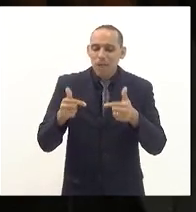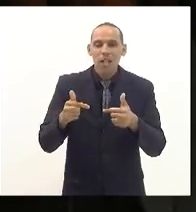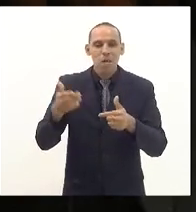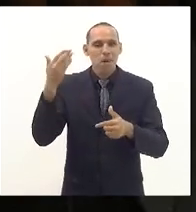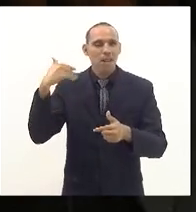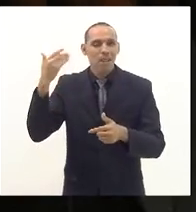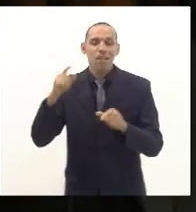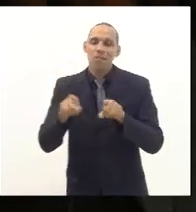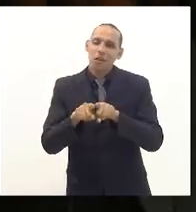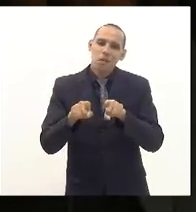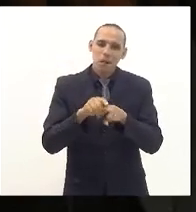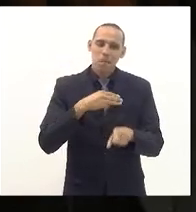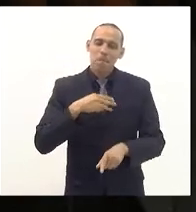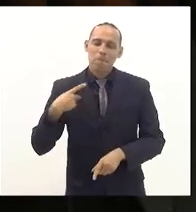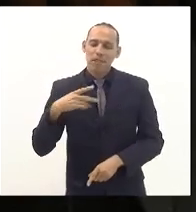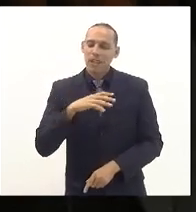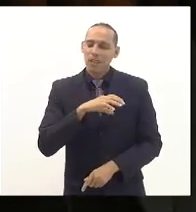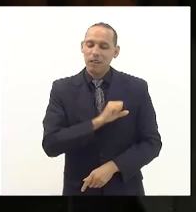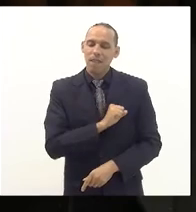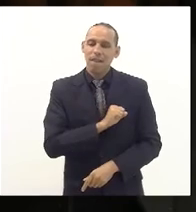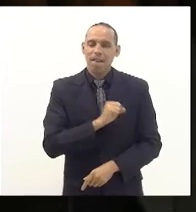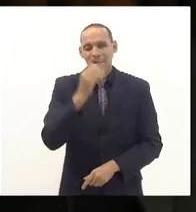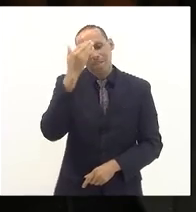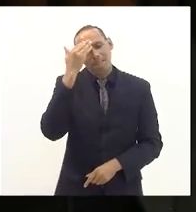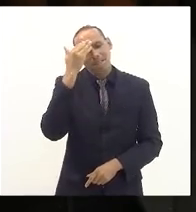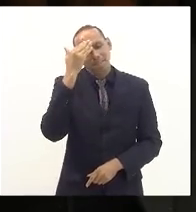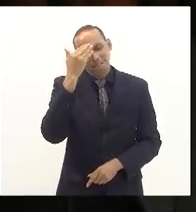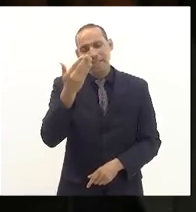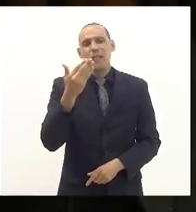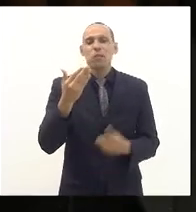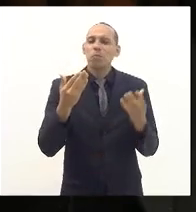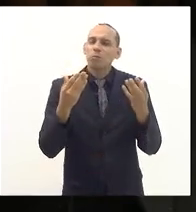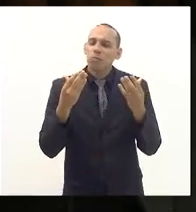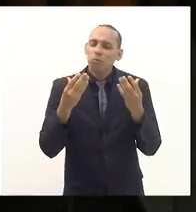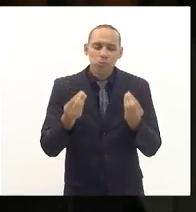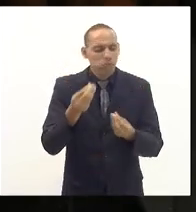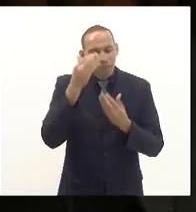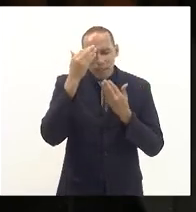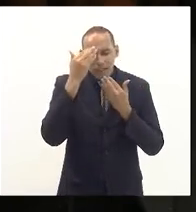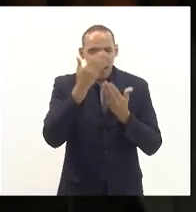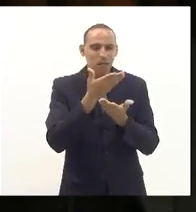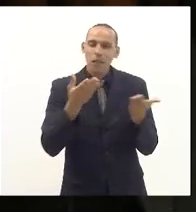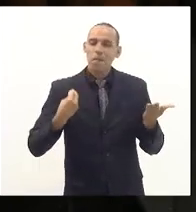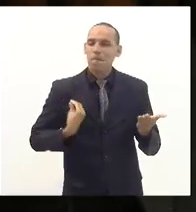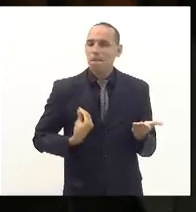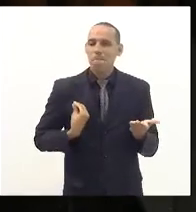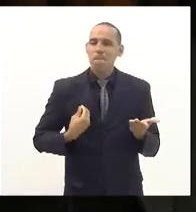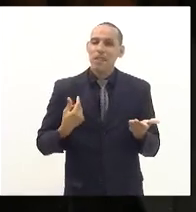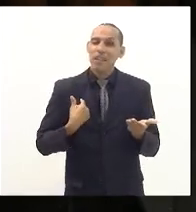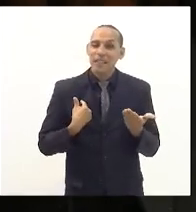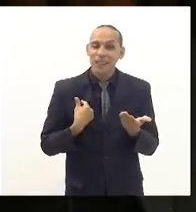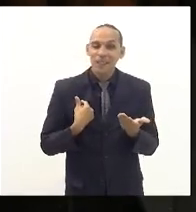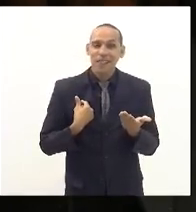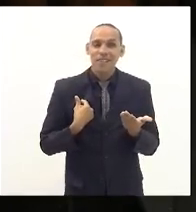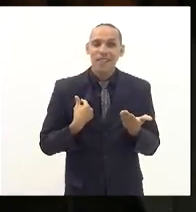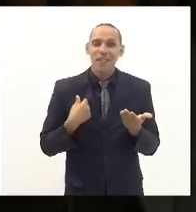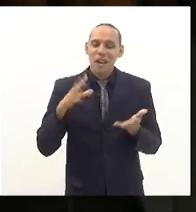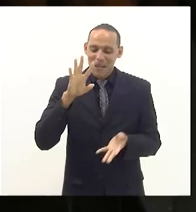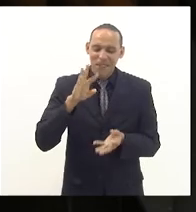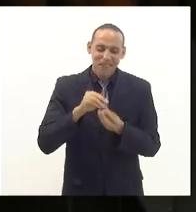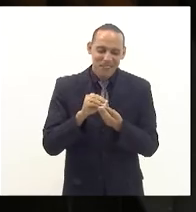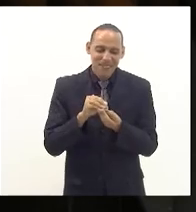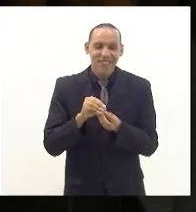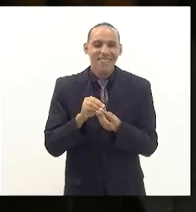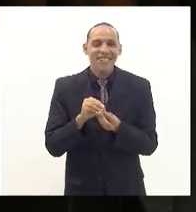e do Ministério Público eu tanto amo então agradeço muito isso uma presença de vocês como disse não serei ser em breve